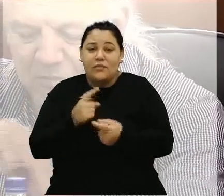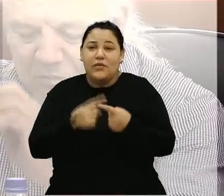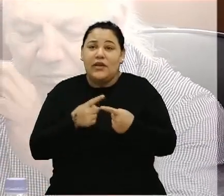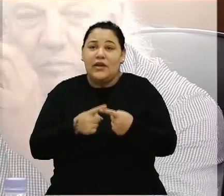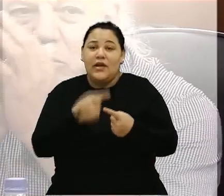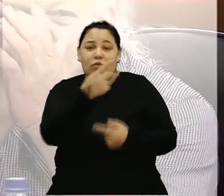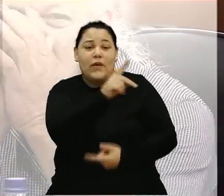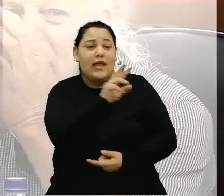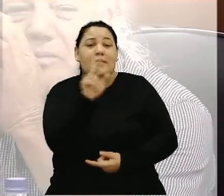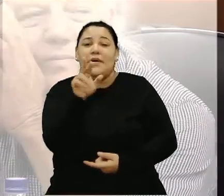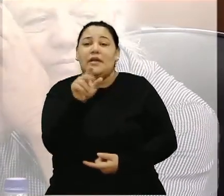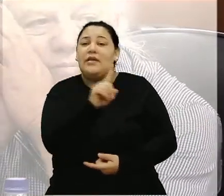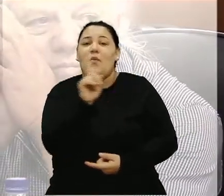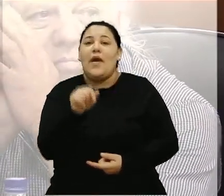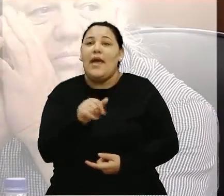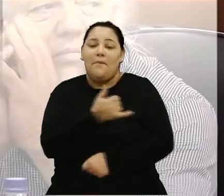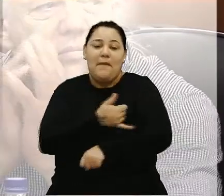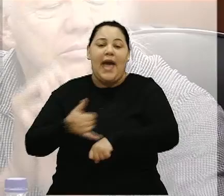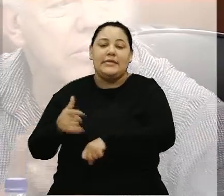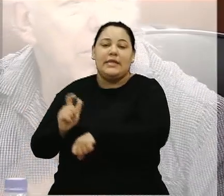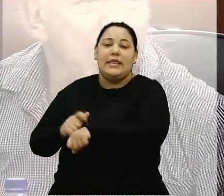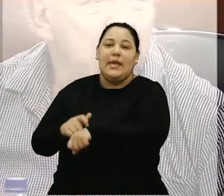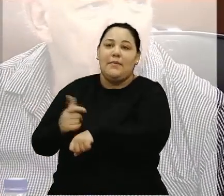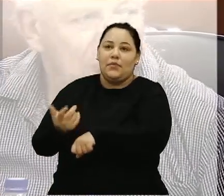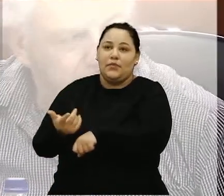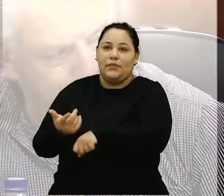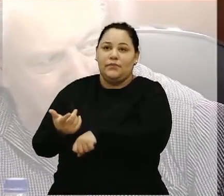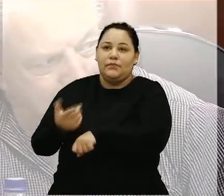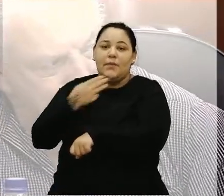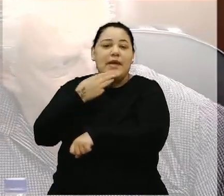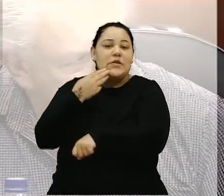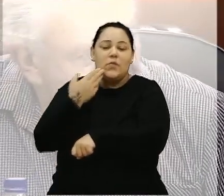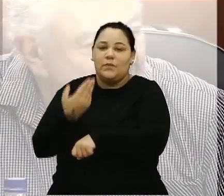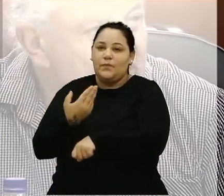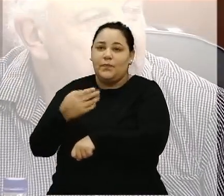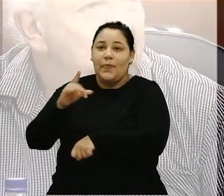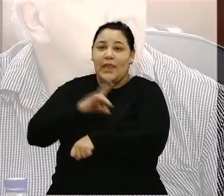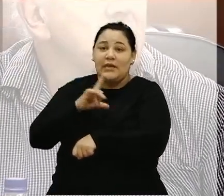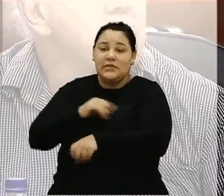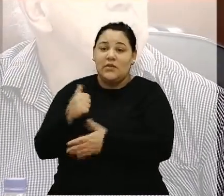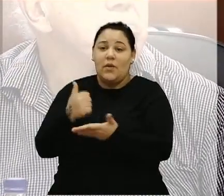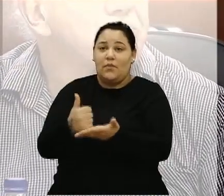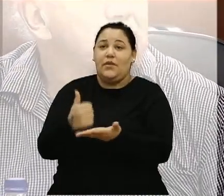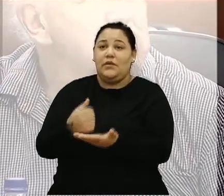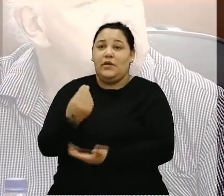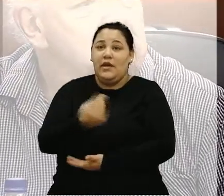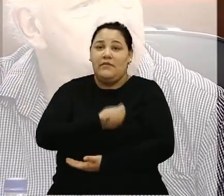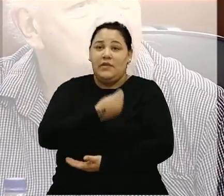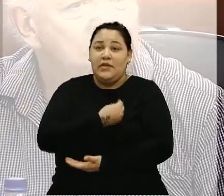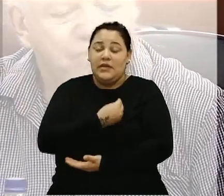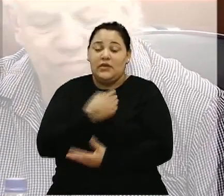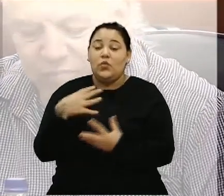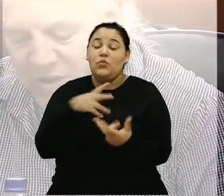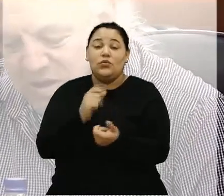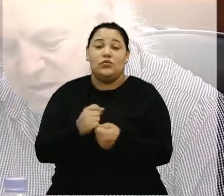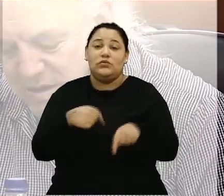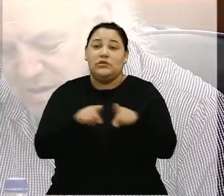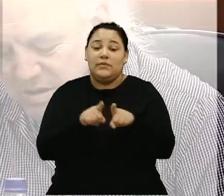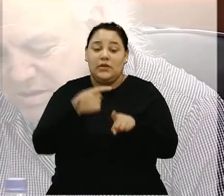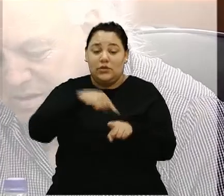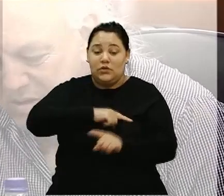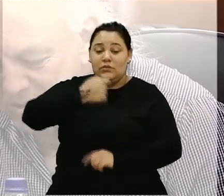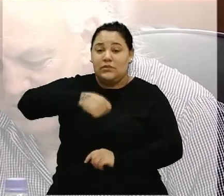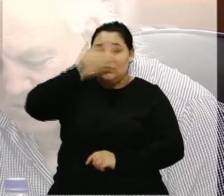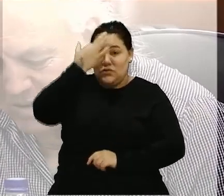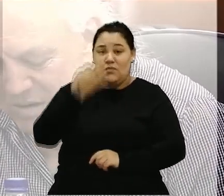um passatempo, a tua mãe não tem um passatempo, vereadora Marisol. Elas estão contribuindo com a vida no planeta. E a gente tem que entender